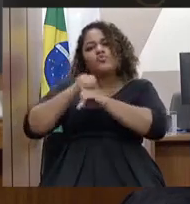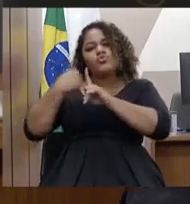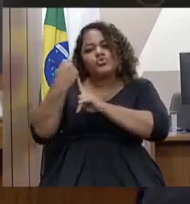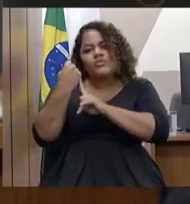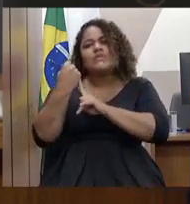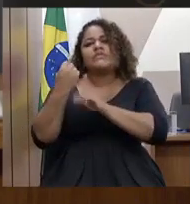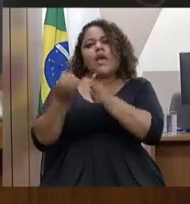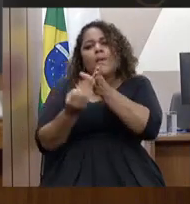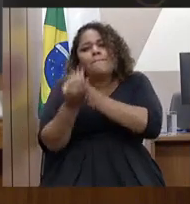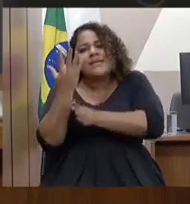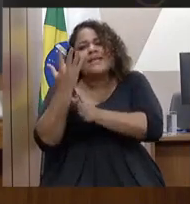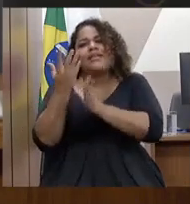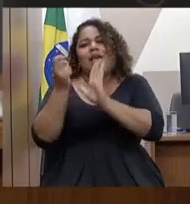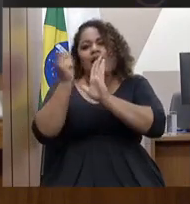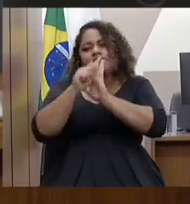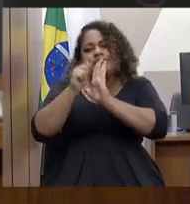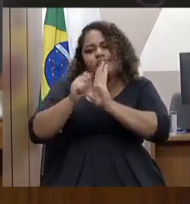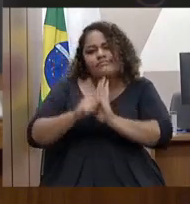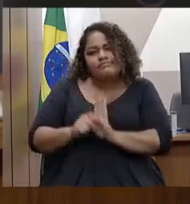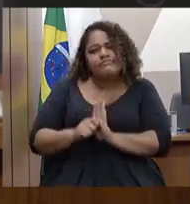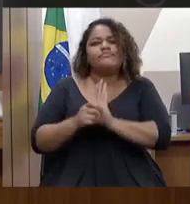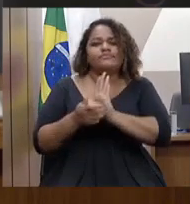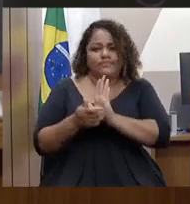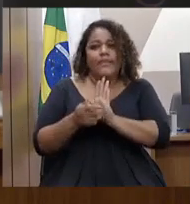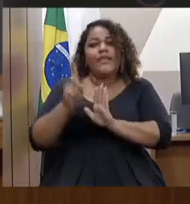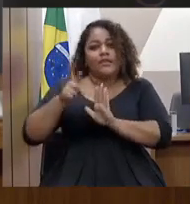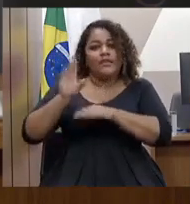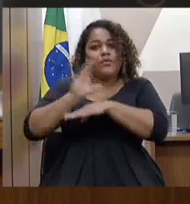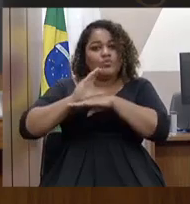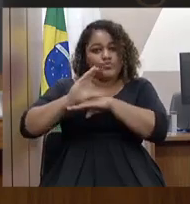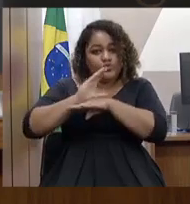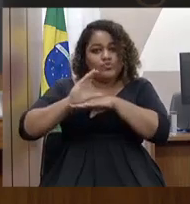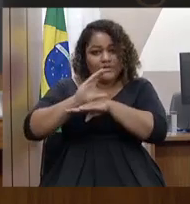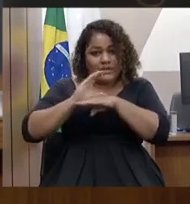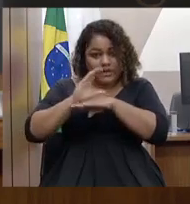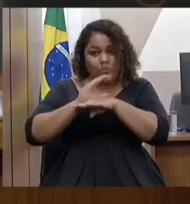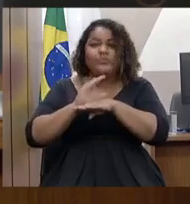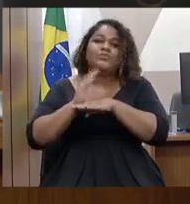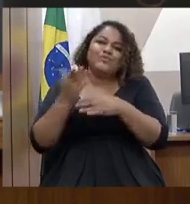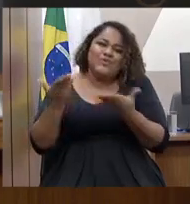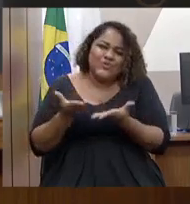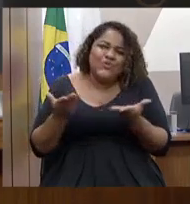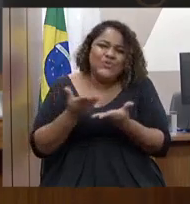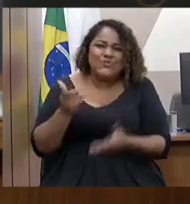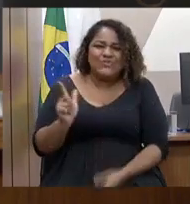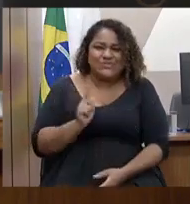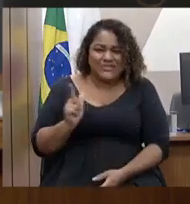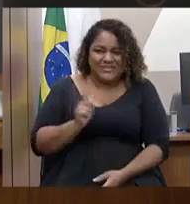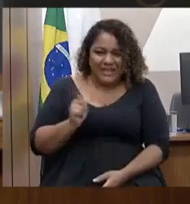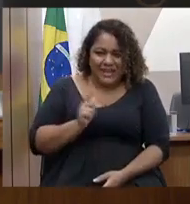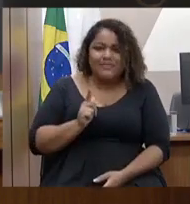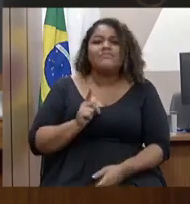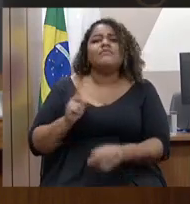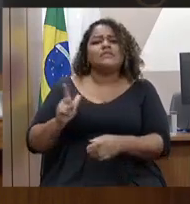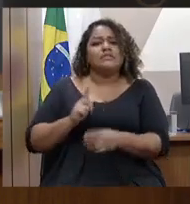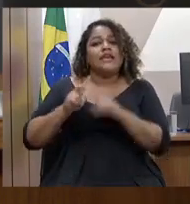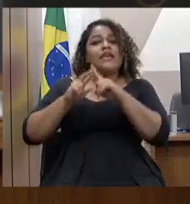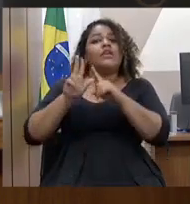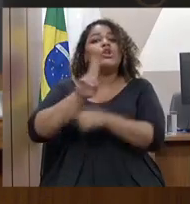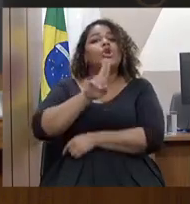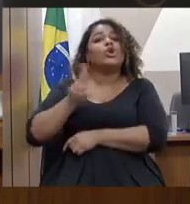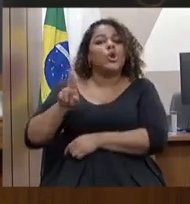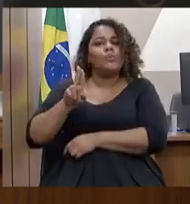da prévia da assembleia nacional constituinte que culminou com a nossa Constituição denominada com muita correção constituição